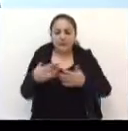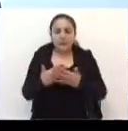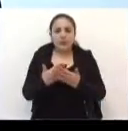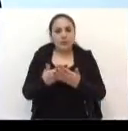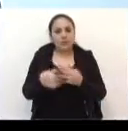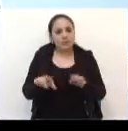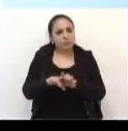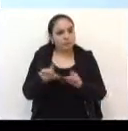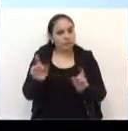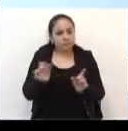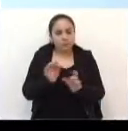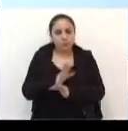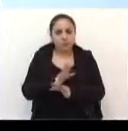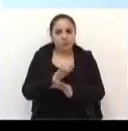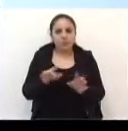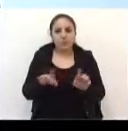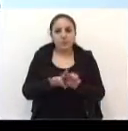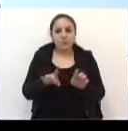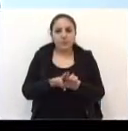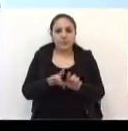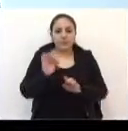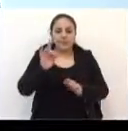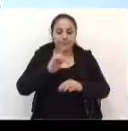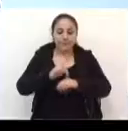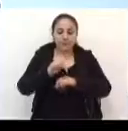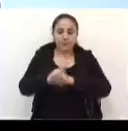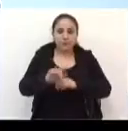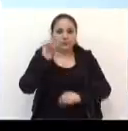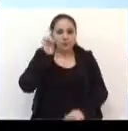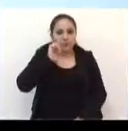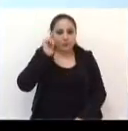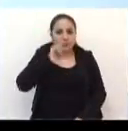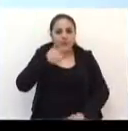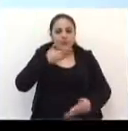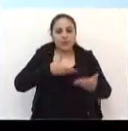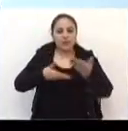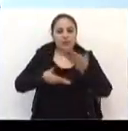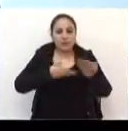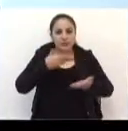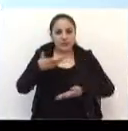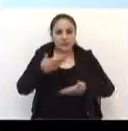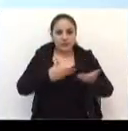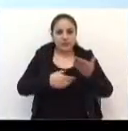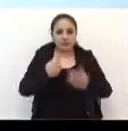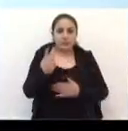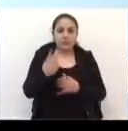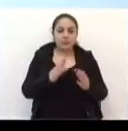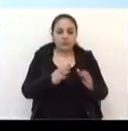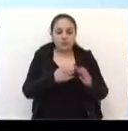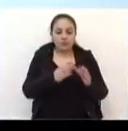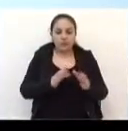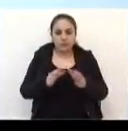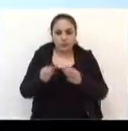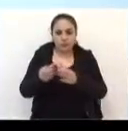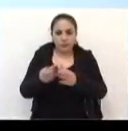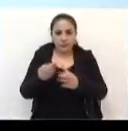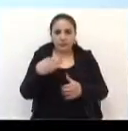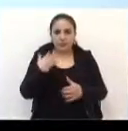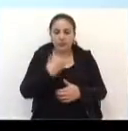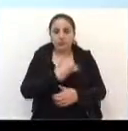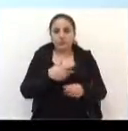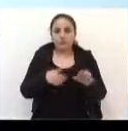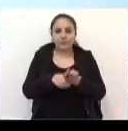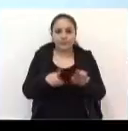de aula, e que, de certa forma, Passo Fundo possa, então, contemplar com essas 2 turmas e também